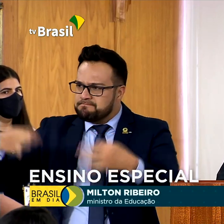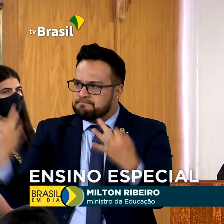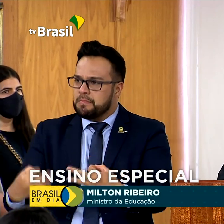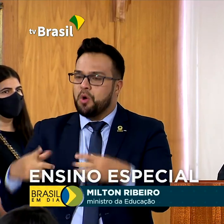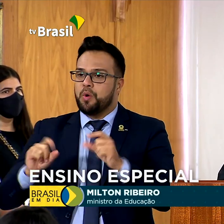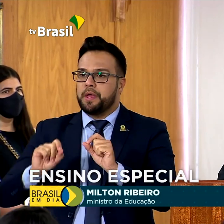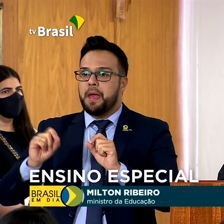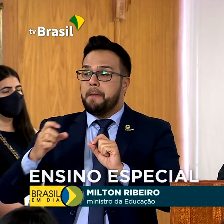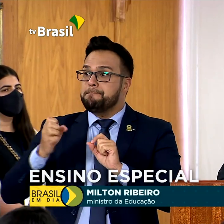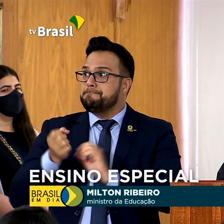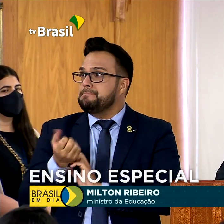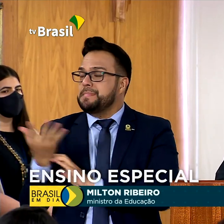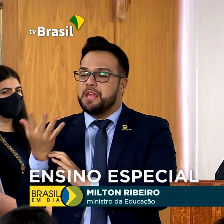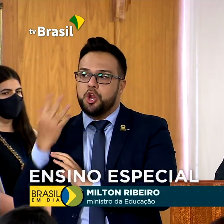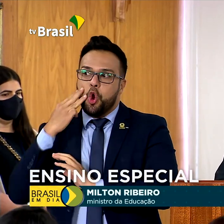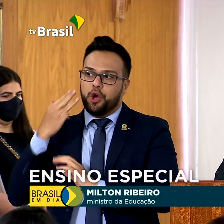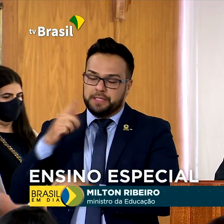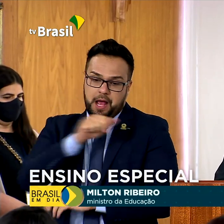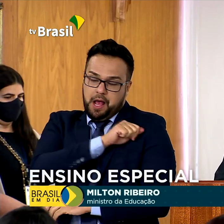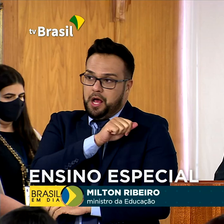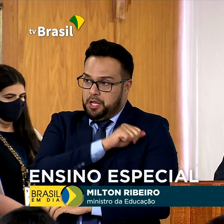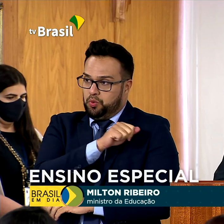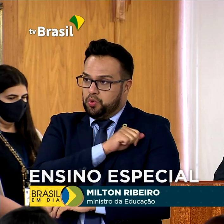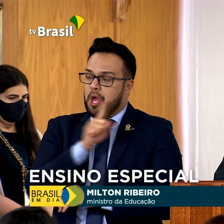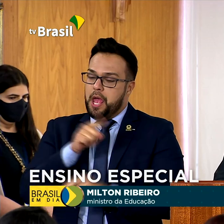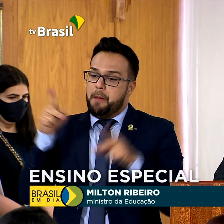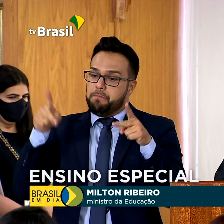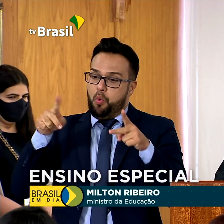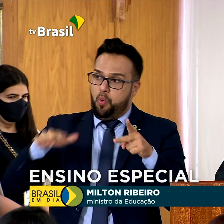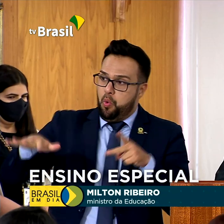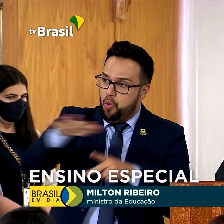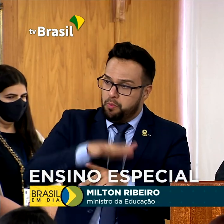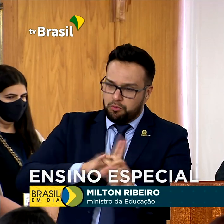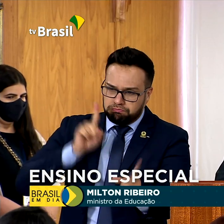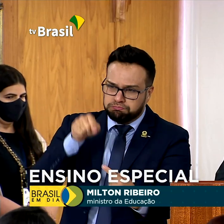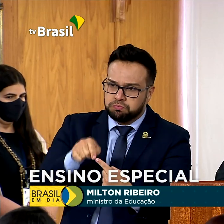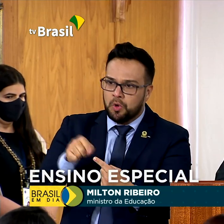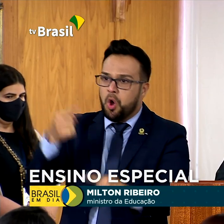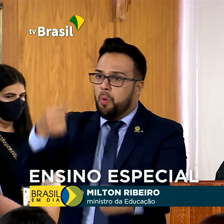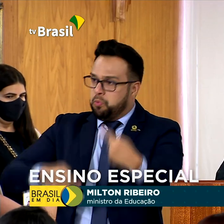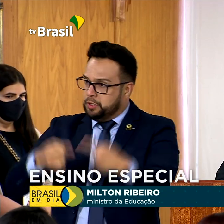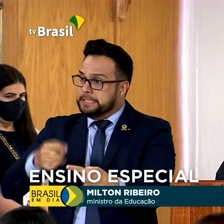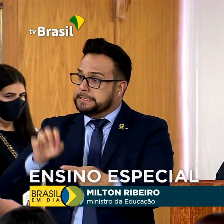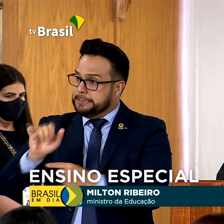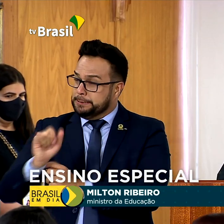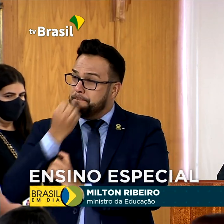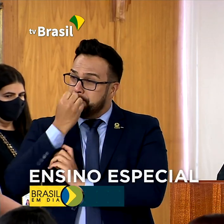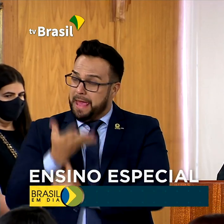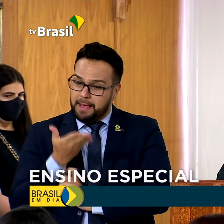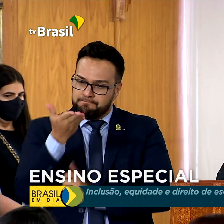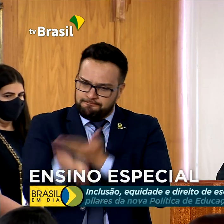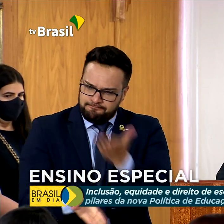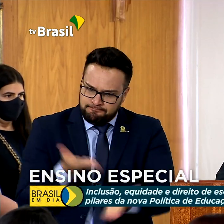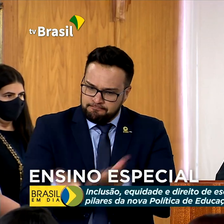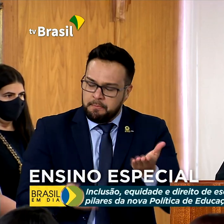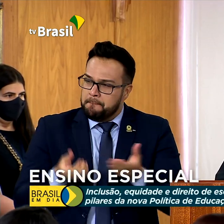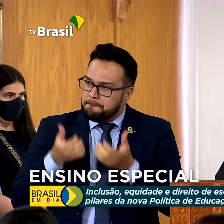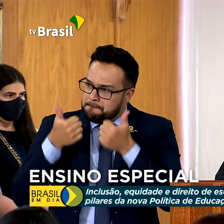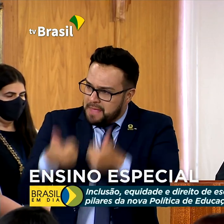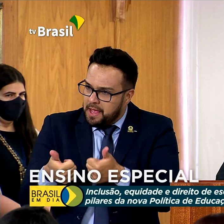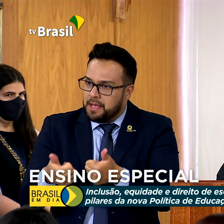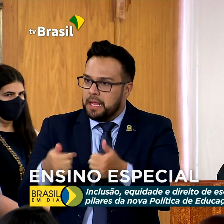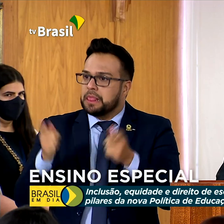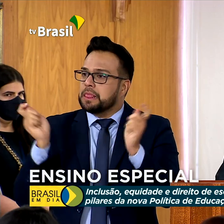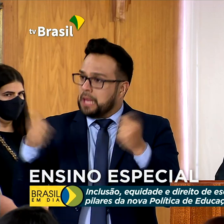estudantes que fazem parte do público-alvo desta política, se bem atendidos em suas demandas, poderão